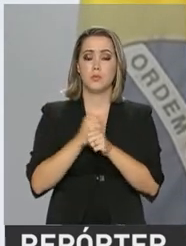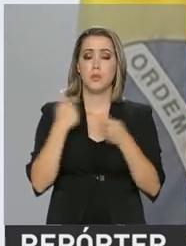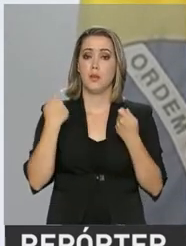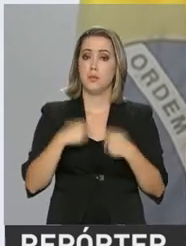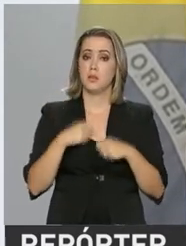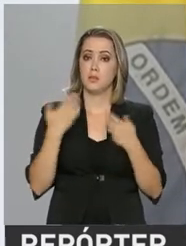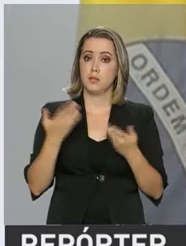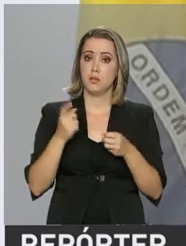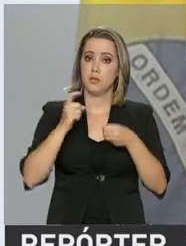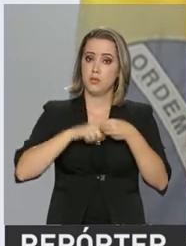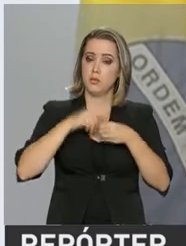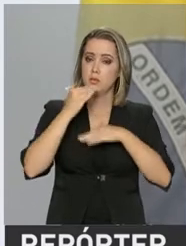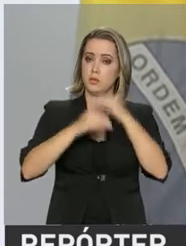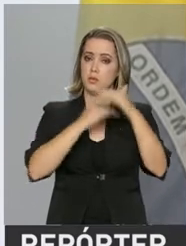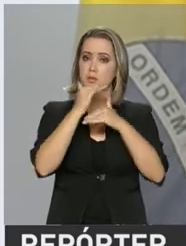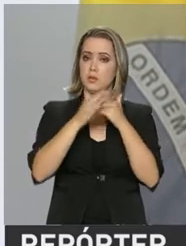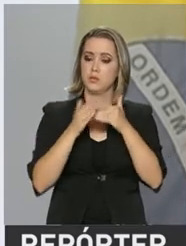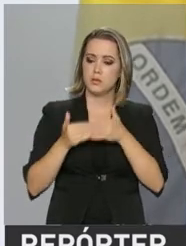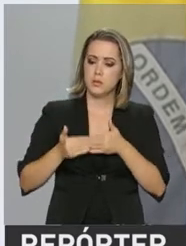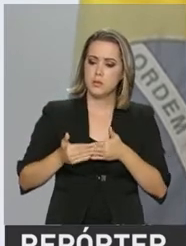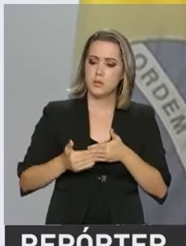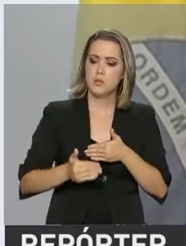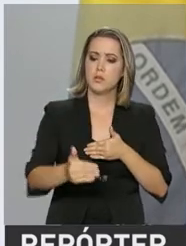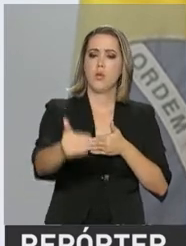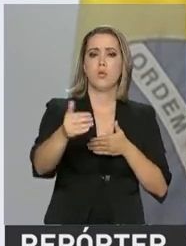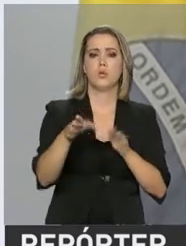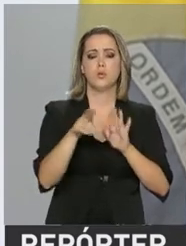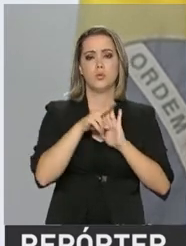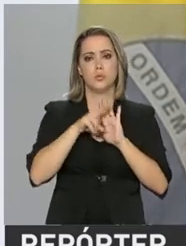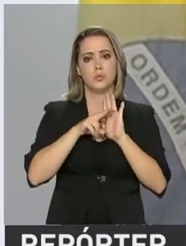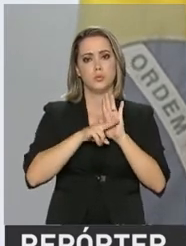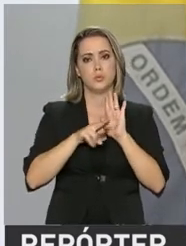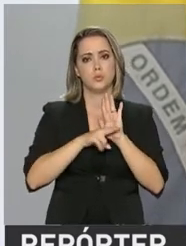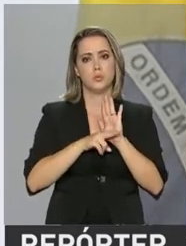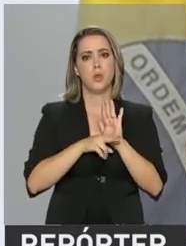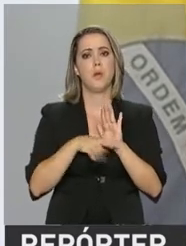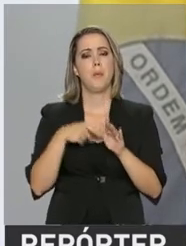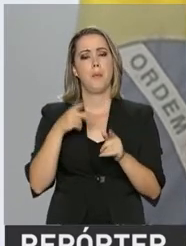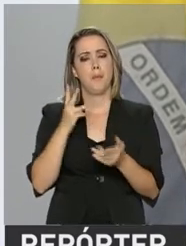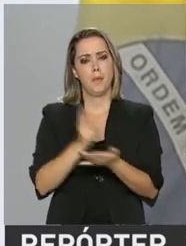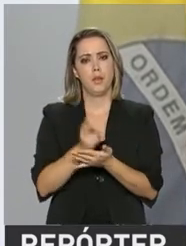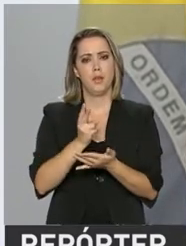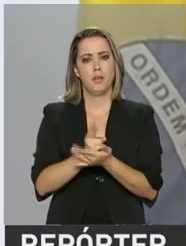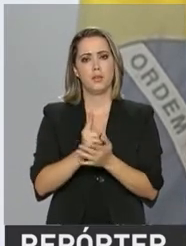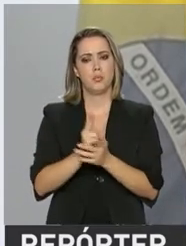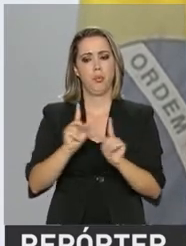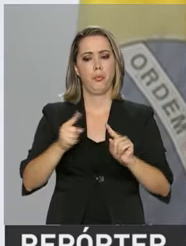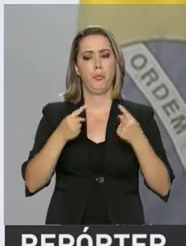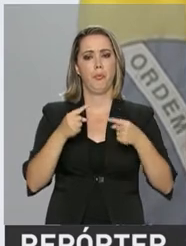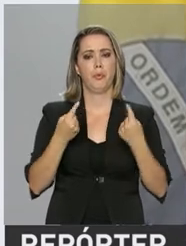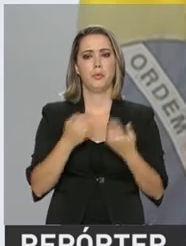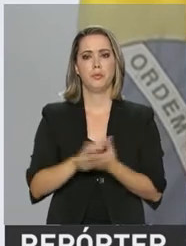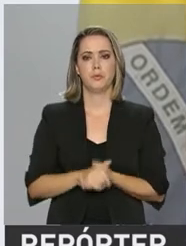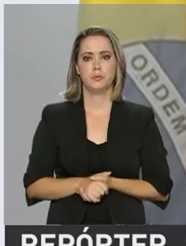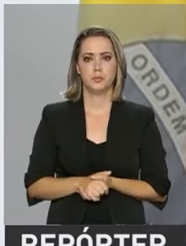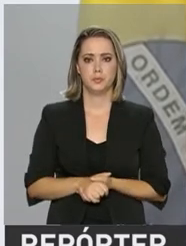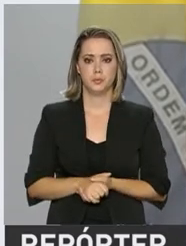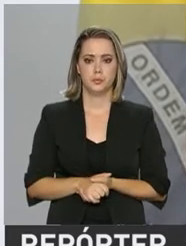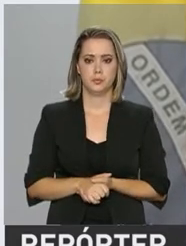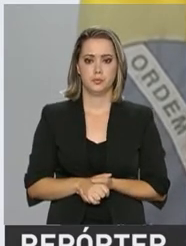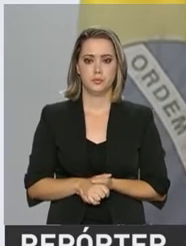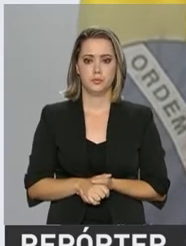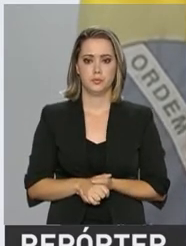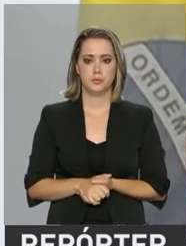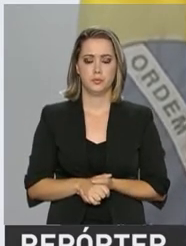atrair investimentos, é preciso seguir com as reformas sem se importar com as críticas, como fez a Espanha no início da década. As reformas